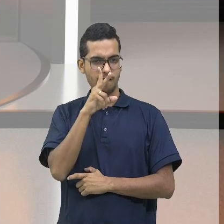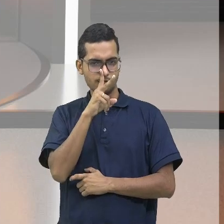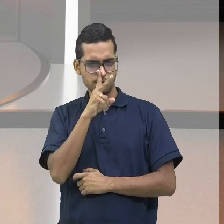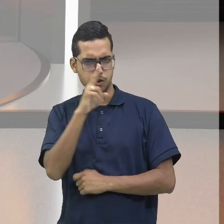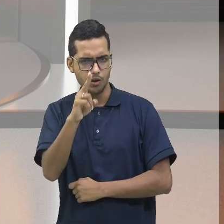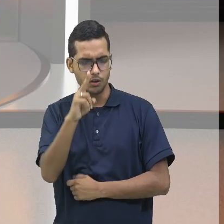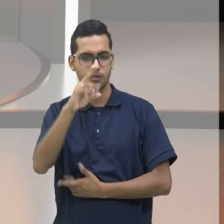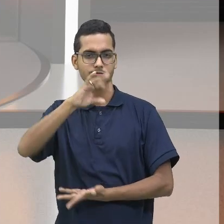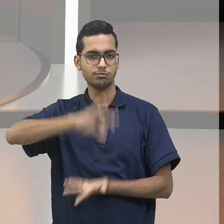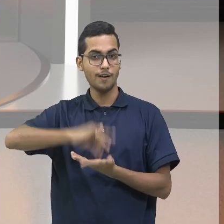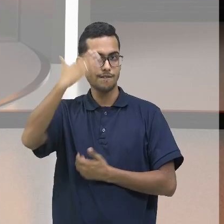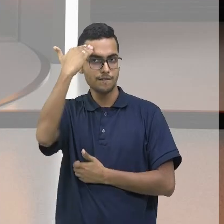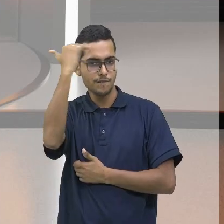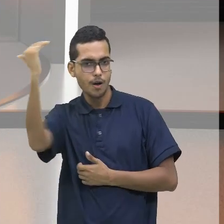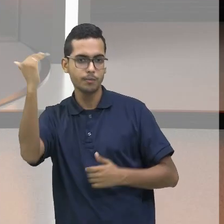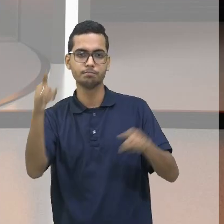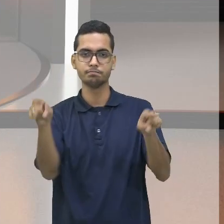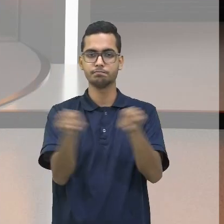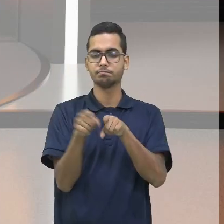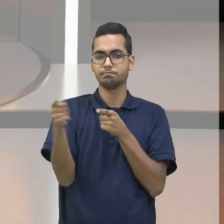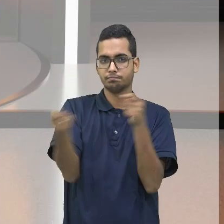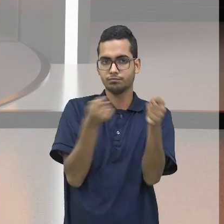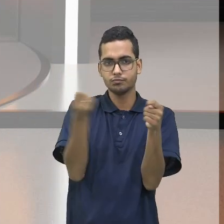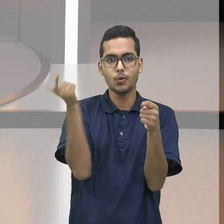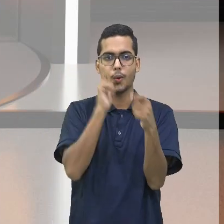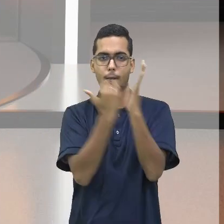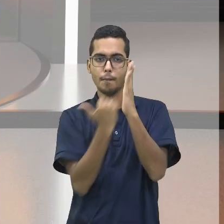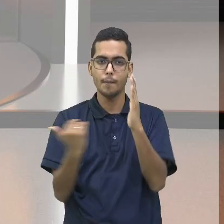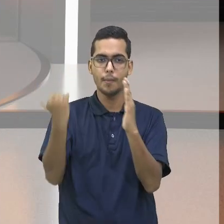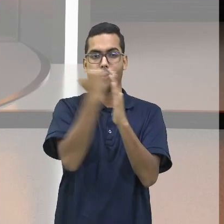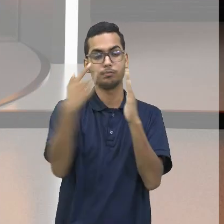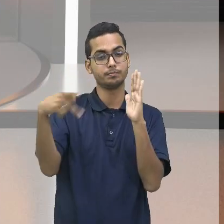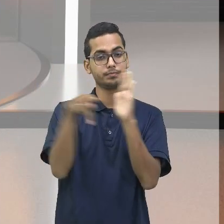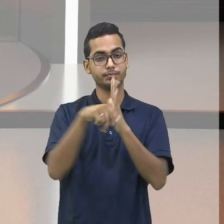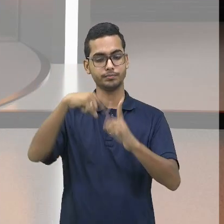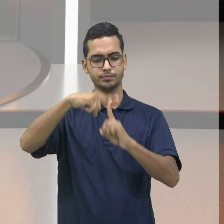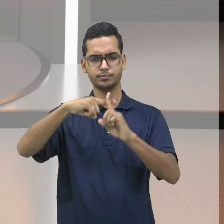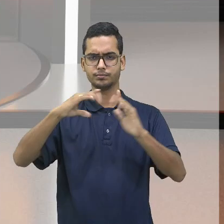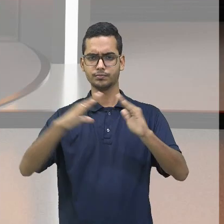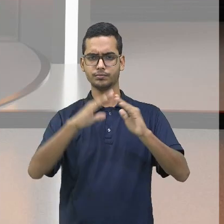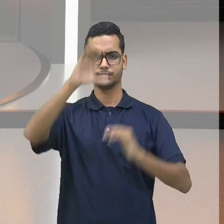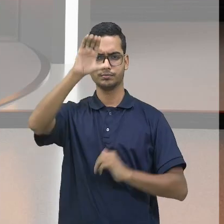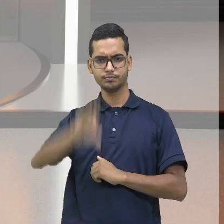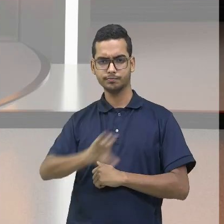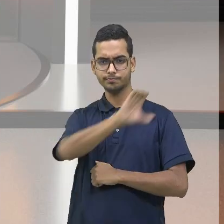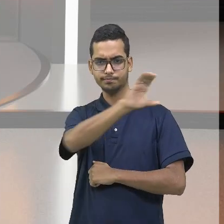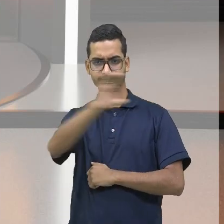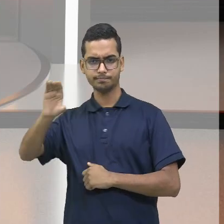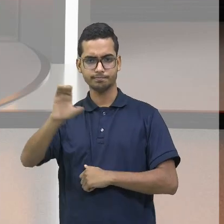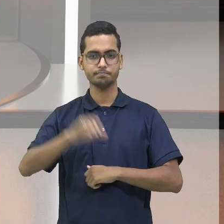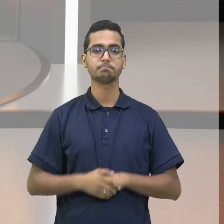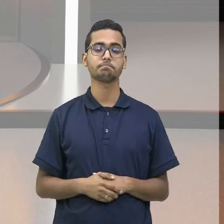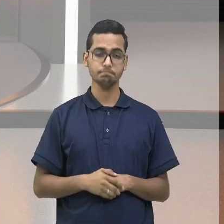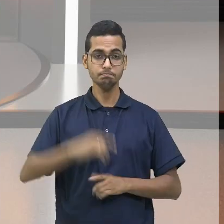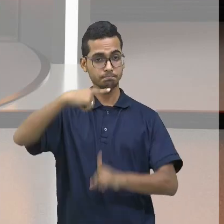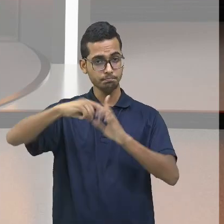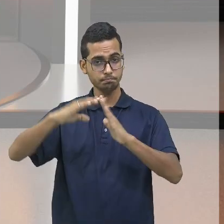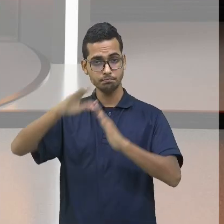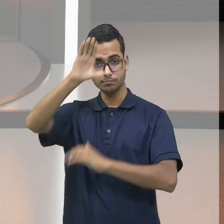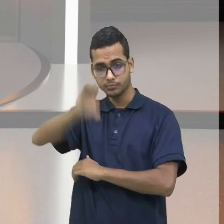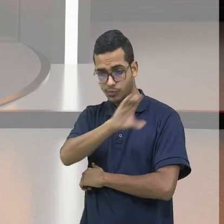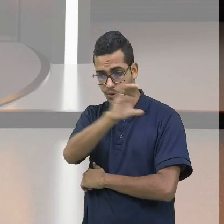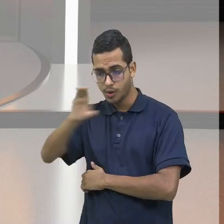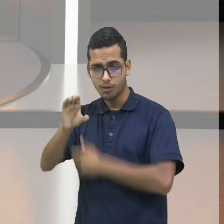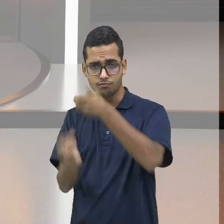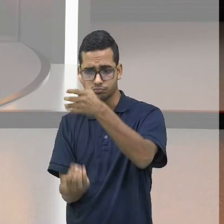força, que vai ser a Igreja Católica, né? A Igreja Católica, ela vai emergir